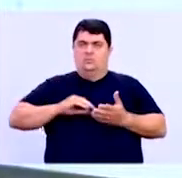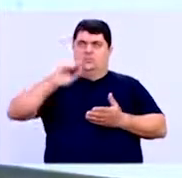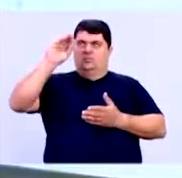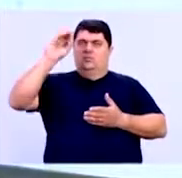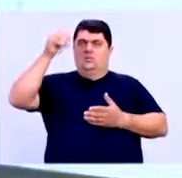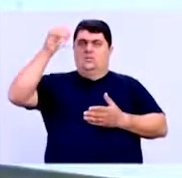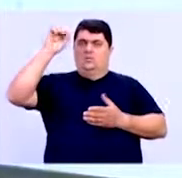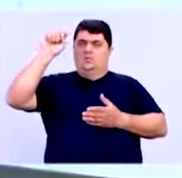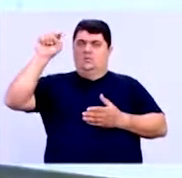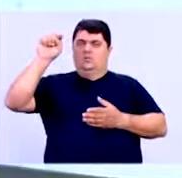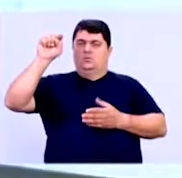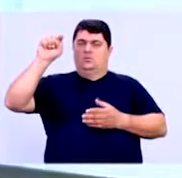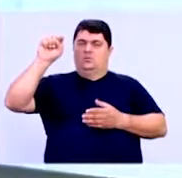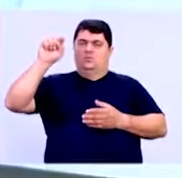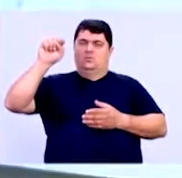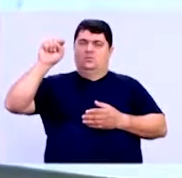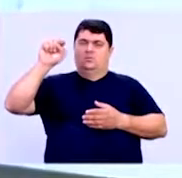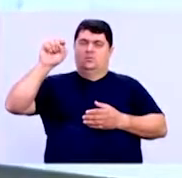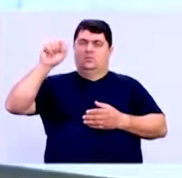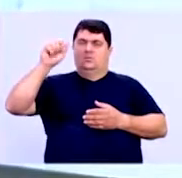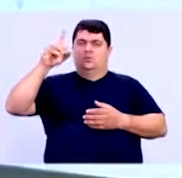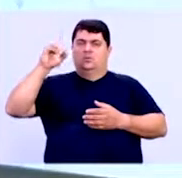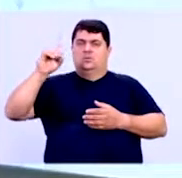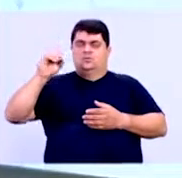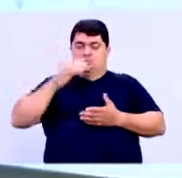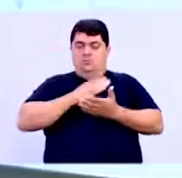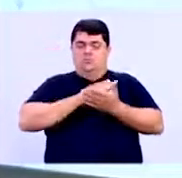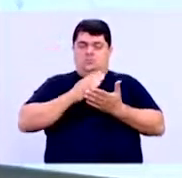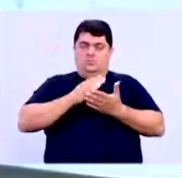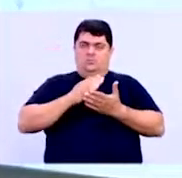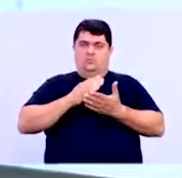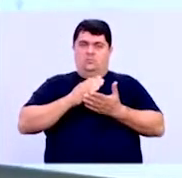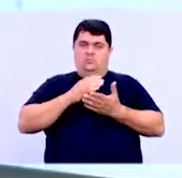mil. Então vai ter assim, saldo inicial,